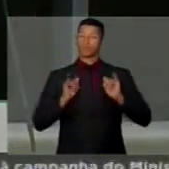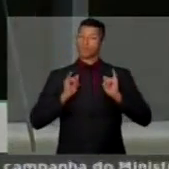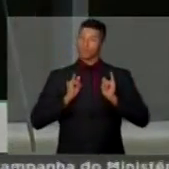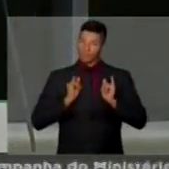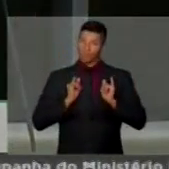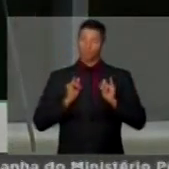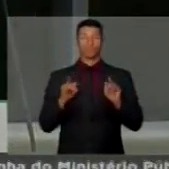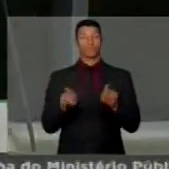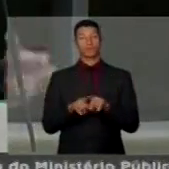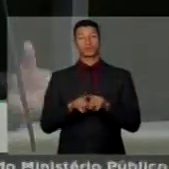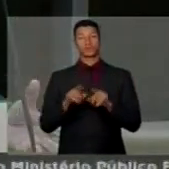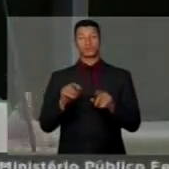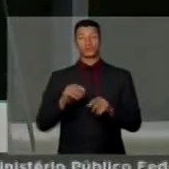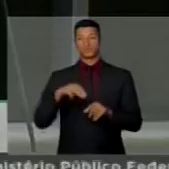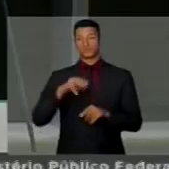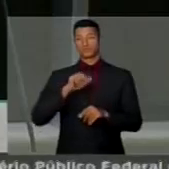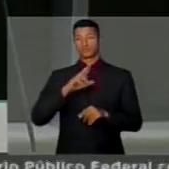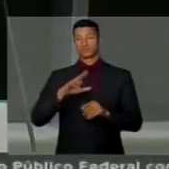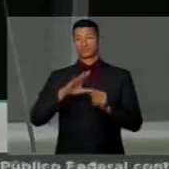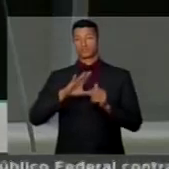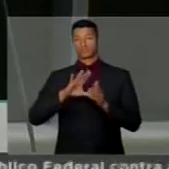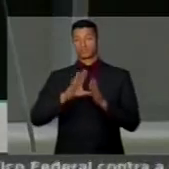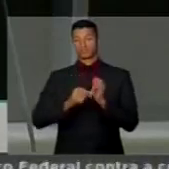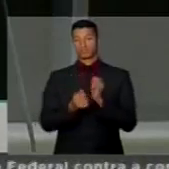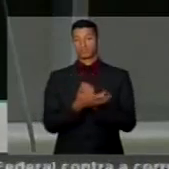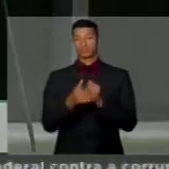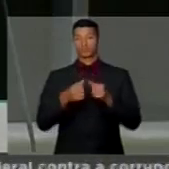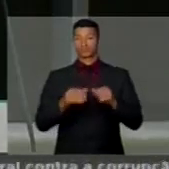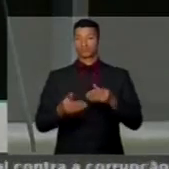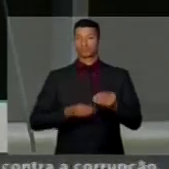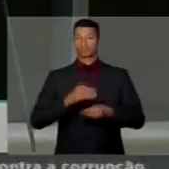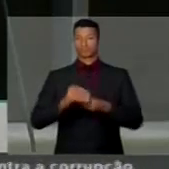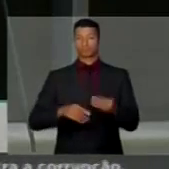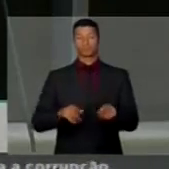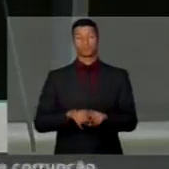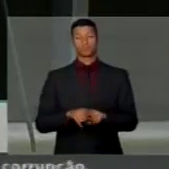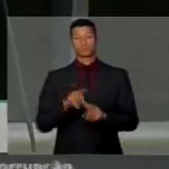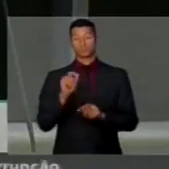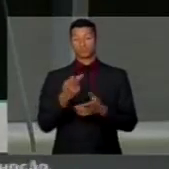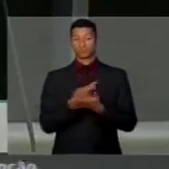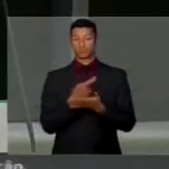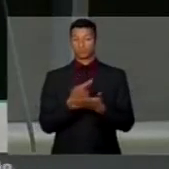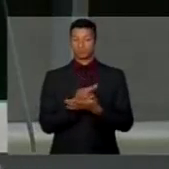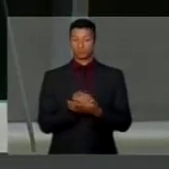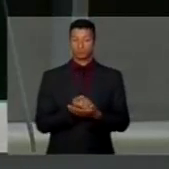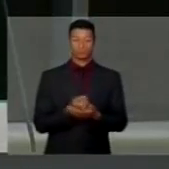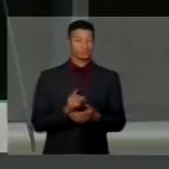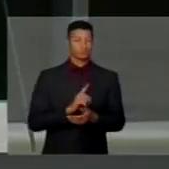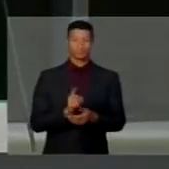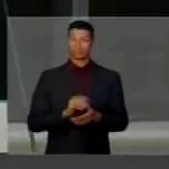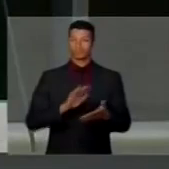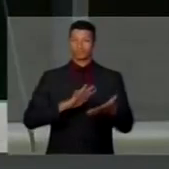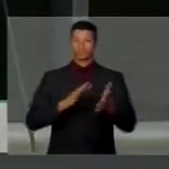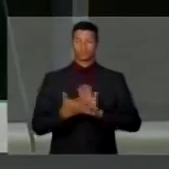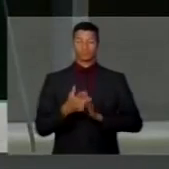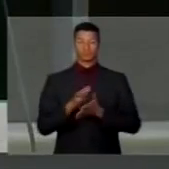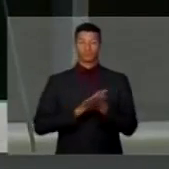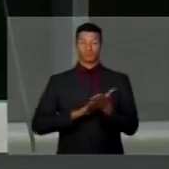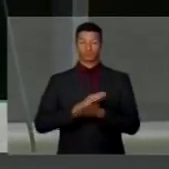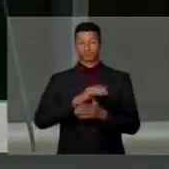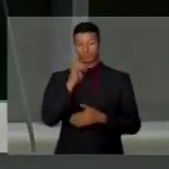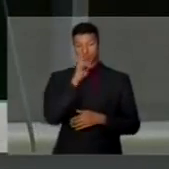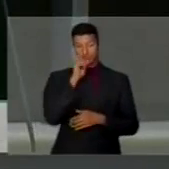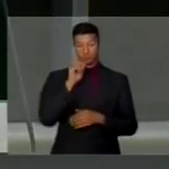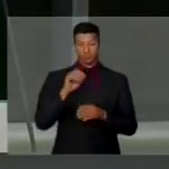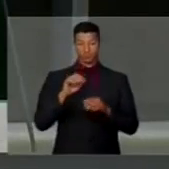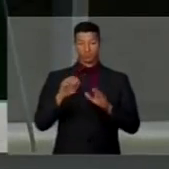desse marasmo e desse mar de corrupção em que ele está envolvido. Então, que esse equívoco não se transforme numa mentira,